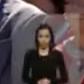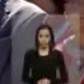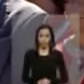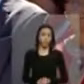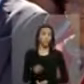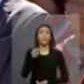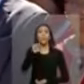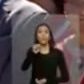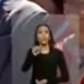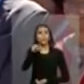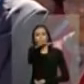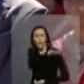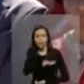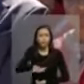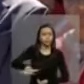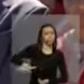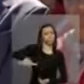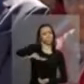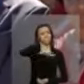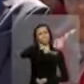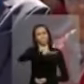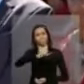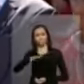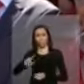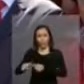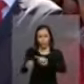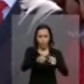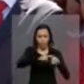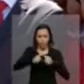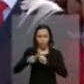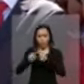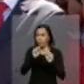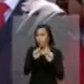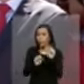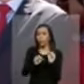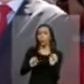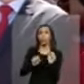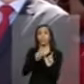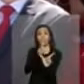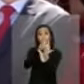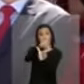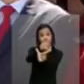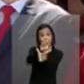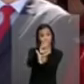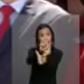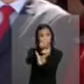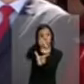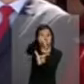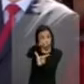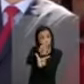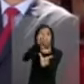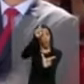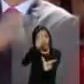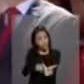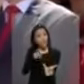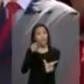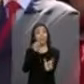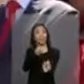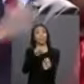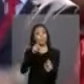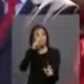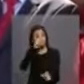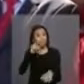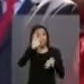é o que está em jogo nesse Golpe é a democracia é a nossa Constituição